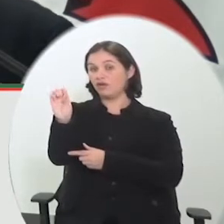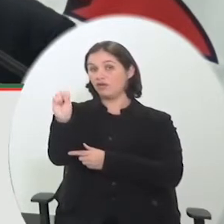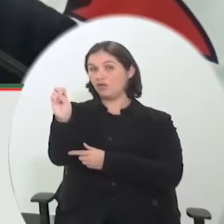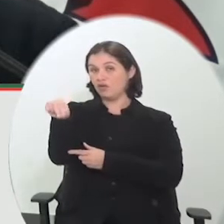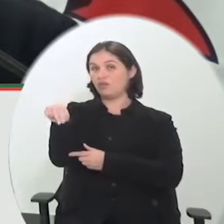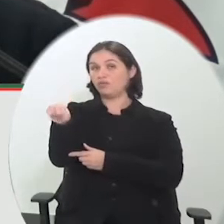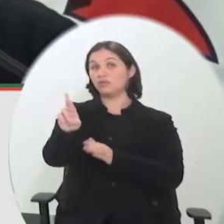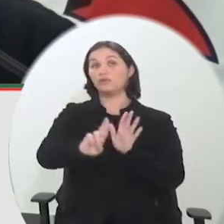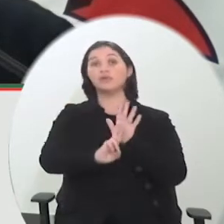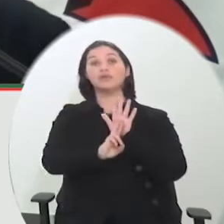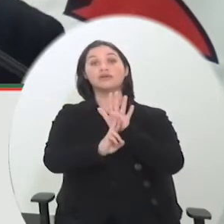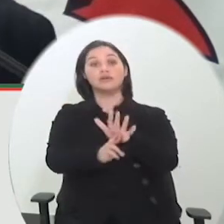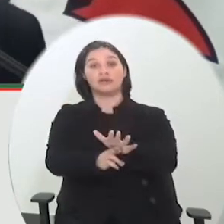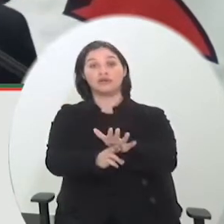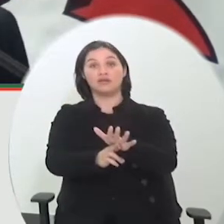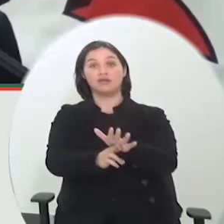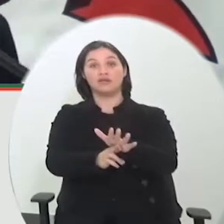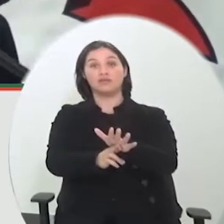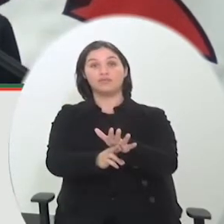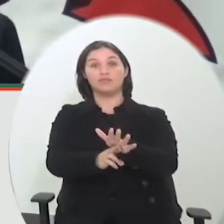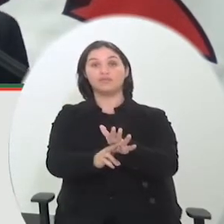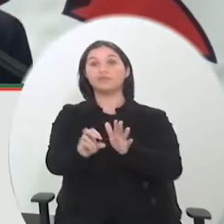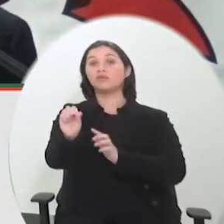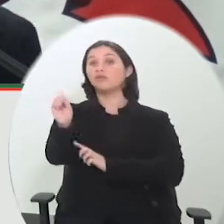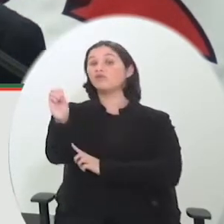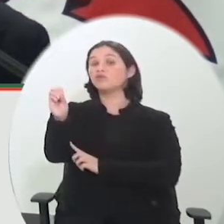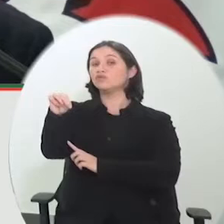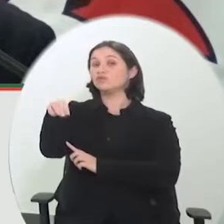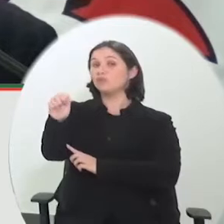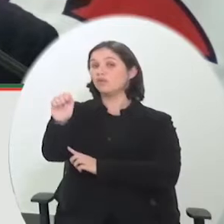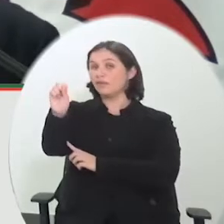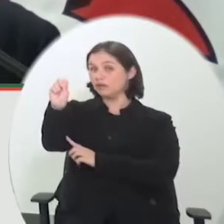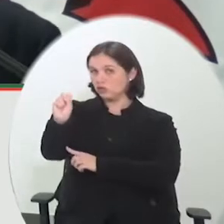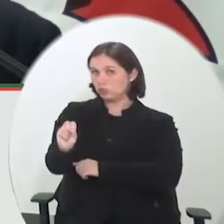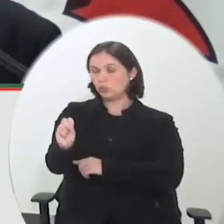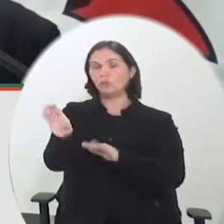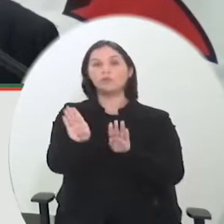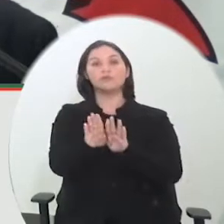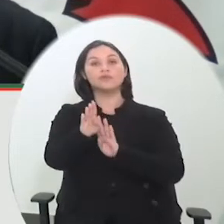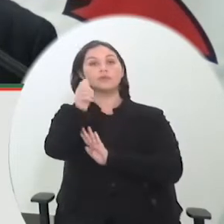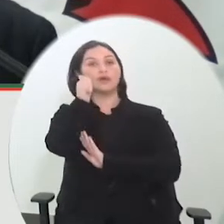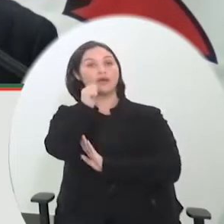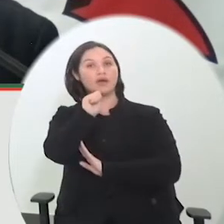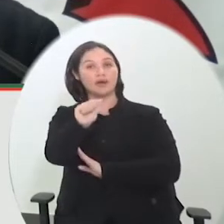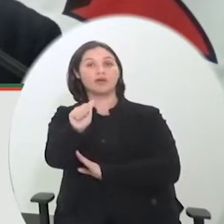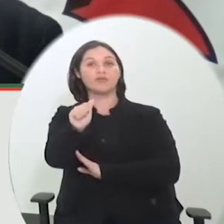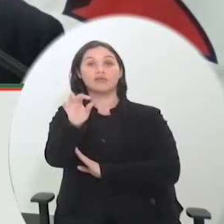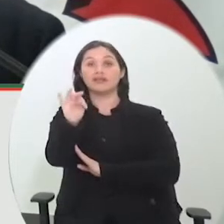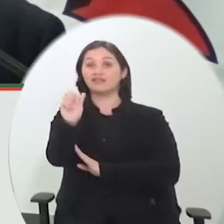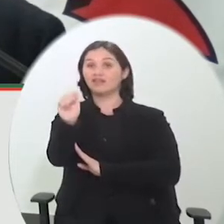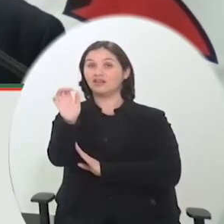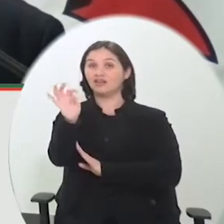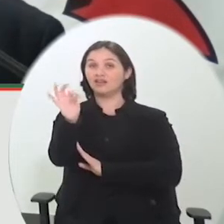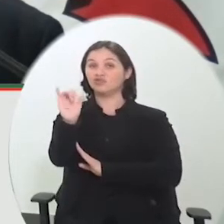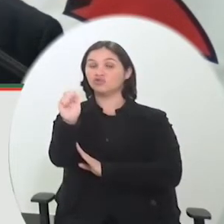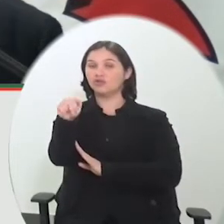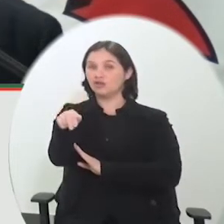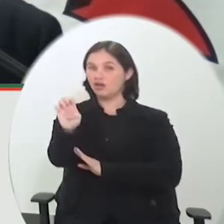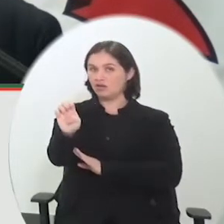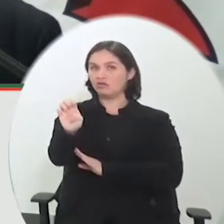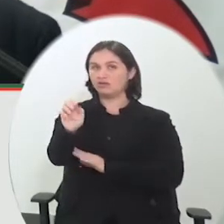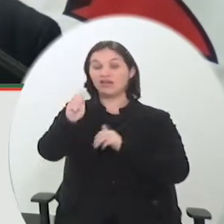representando Somarsul e Consegue Centro, excelentíssima senhora Tatiane Borges,